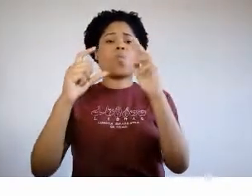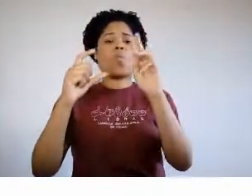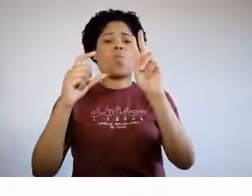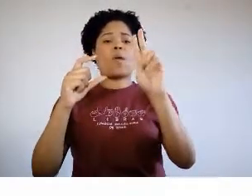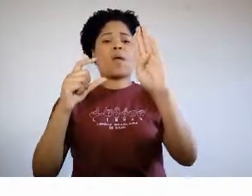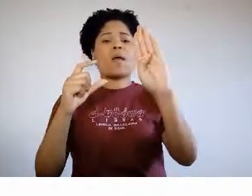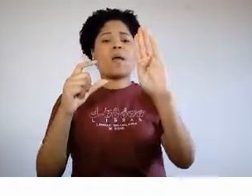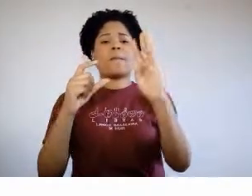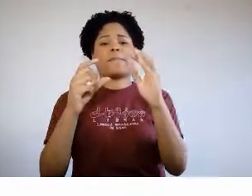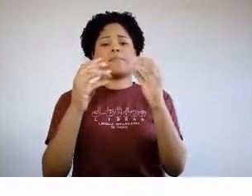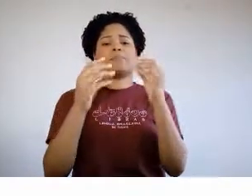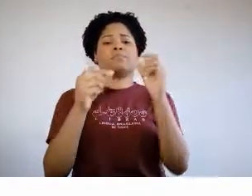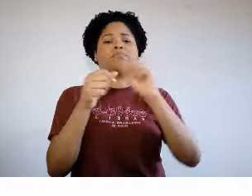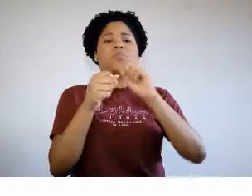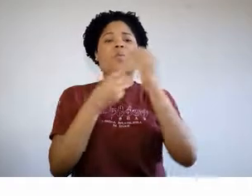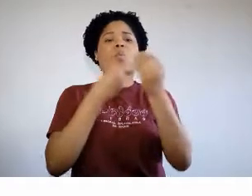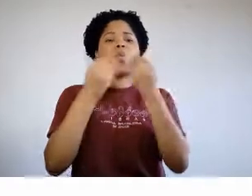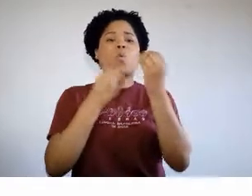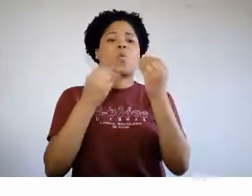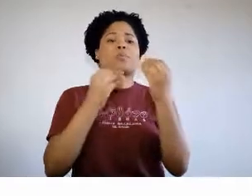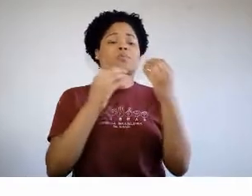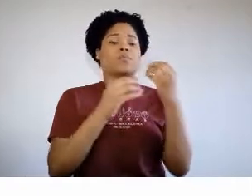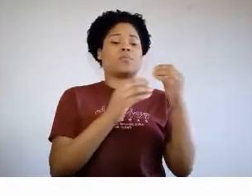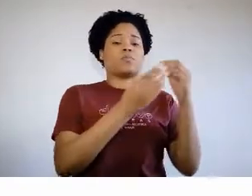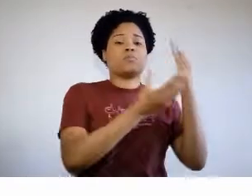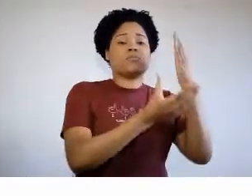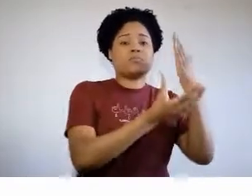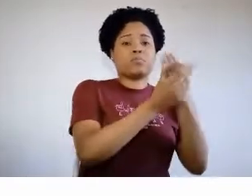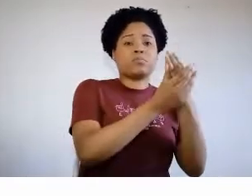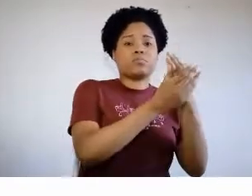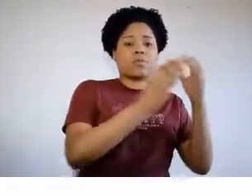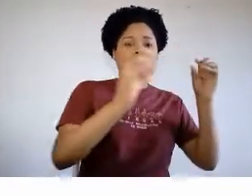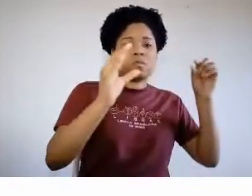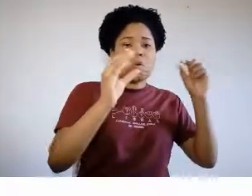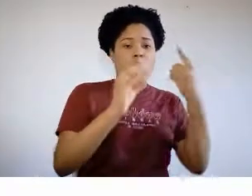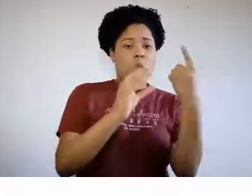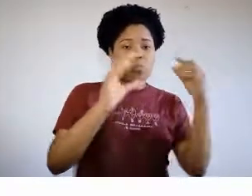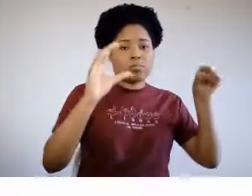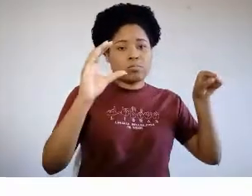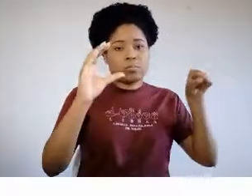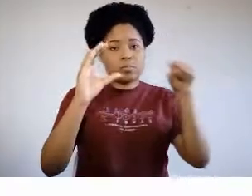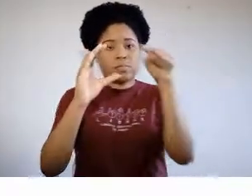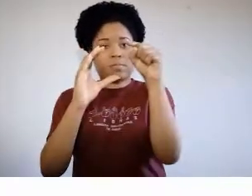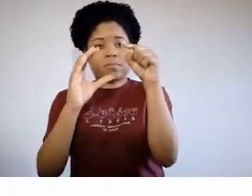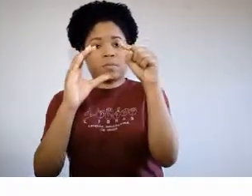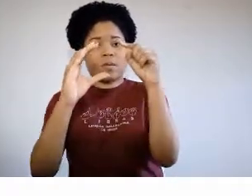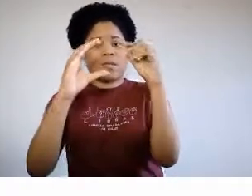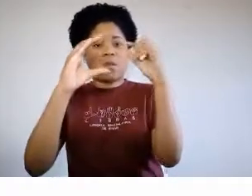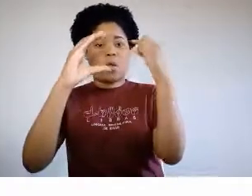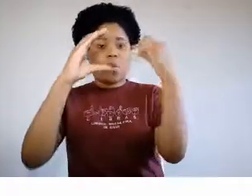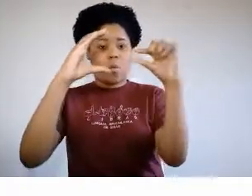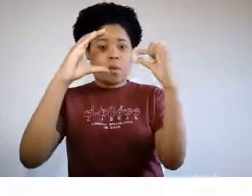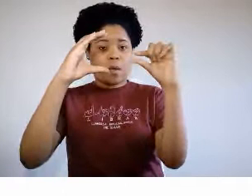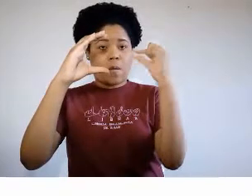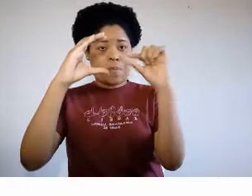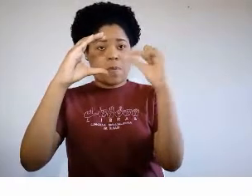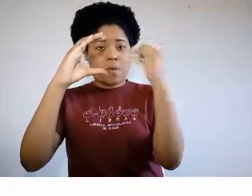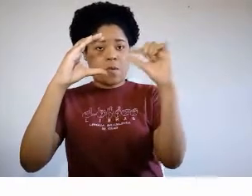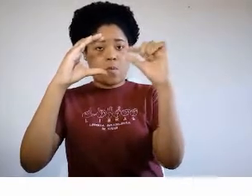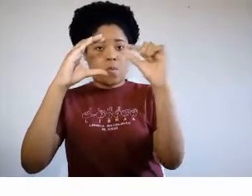se comportar diante dessa situação? O pacote de dados sai da máquina 1, vai até